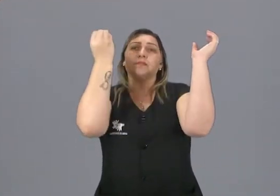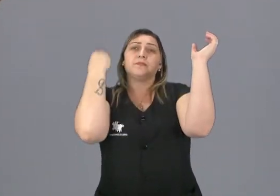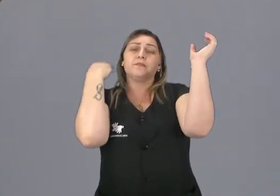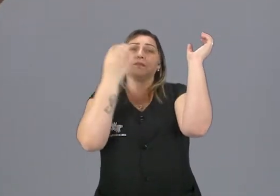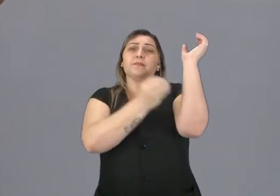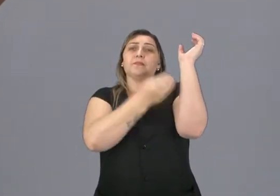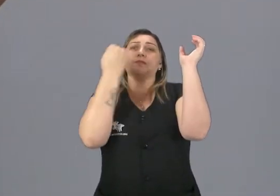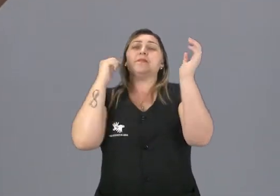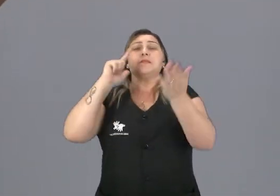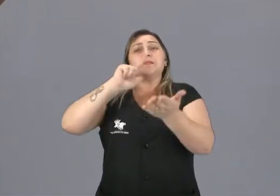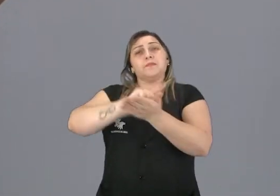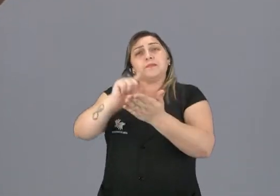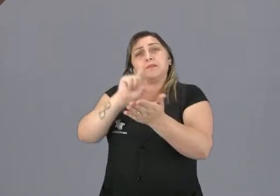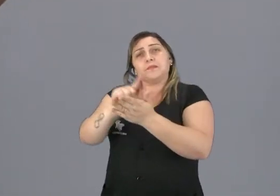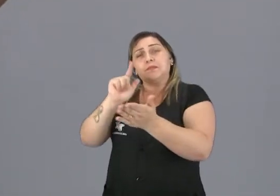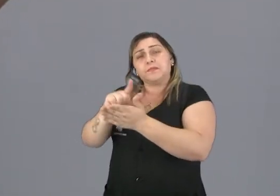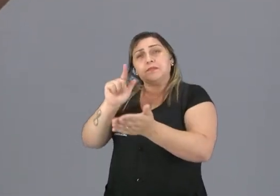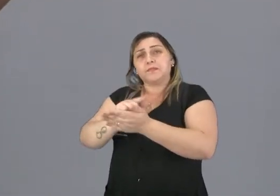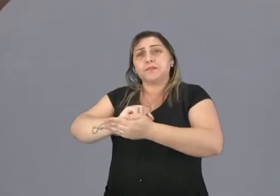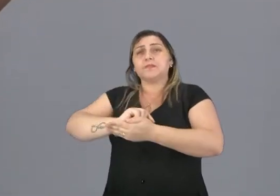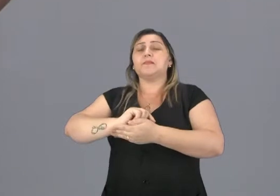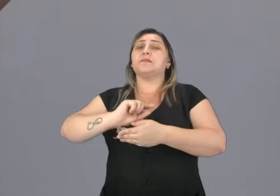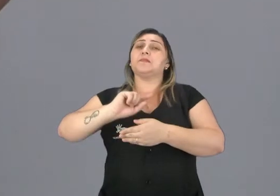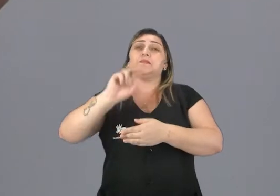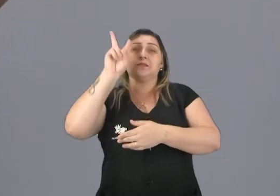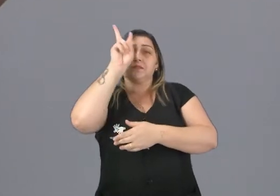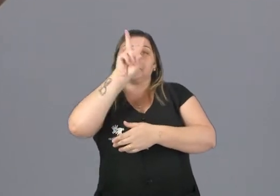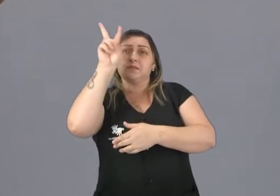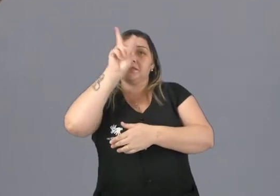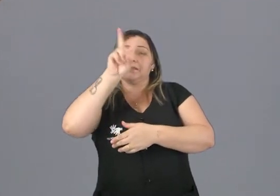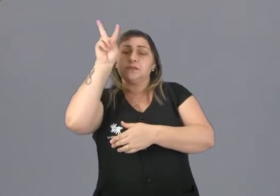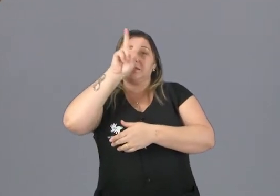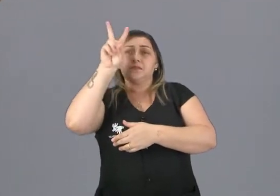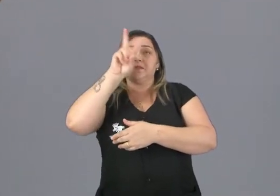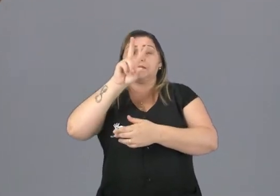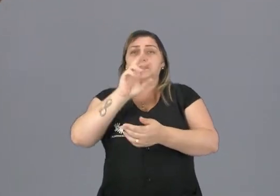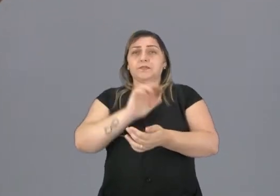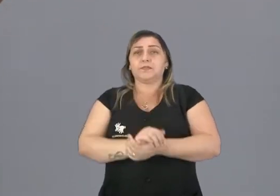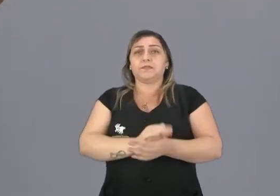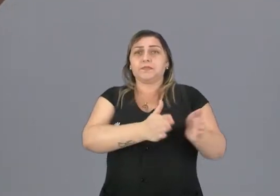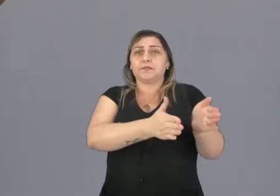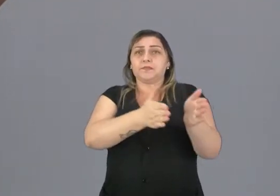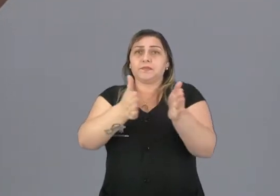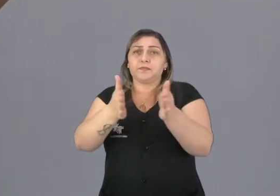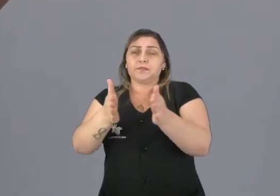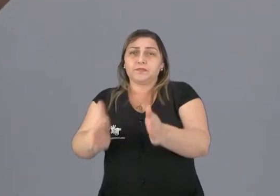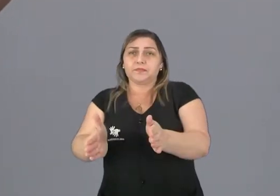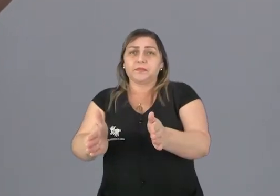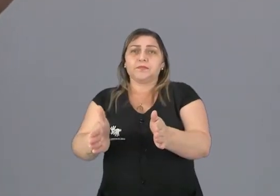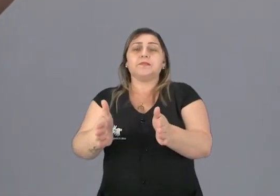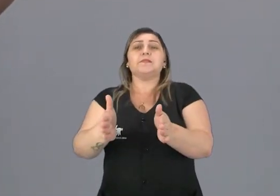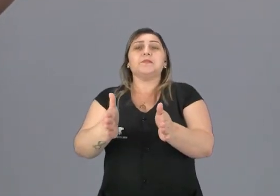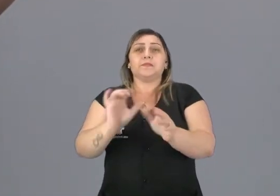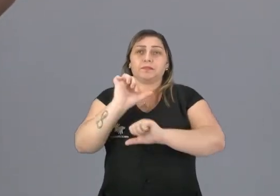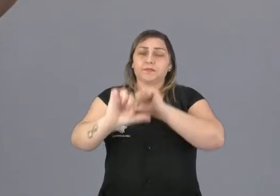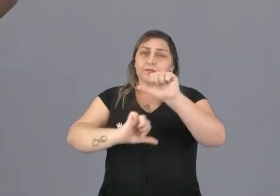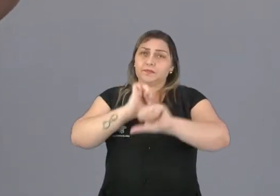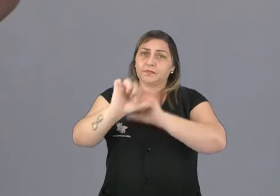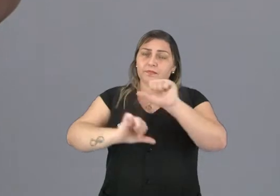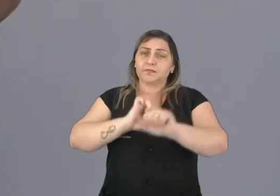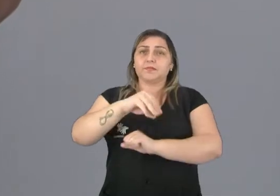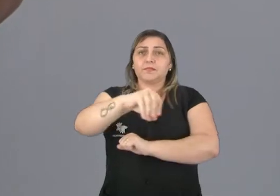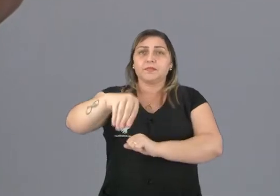feita a lavagem, lembrando que aqui, essas etapas aqui desse processo de transformação da farinha